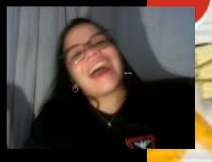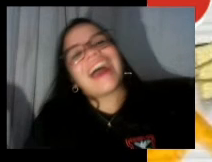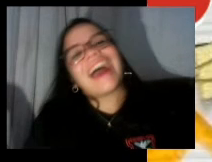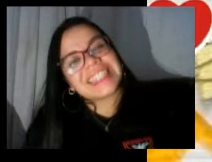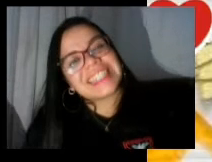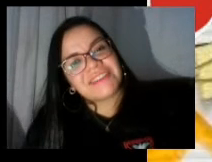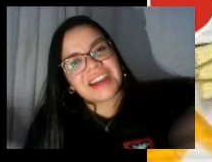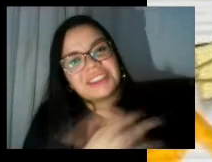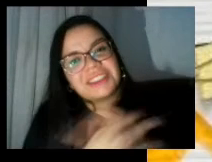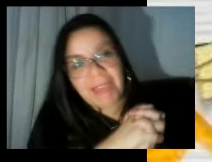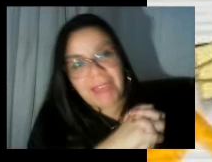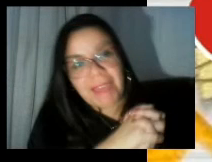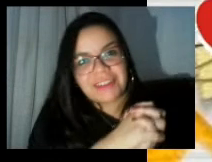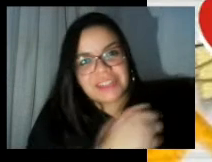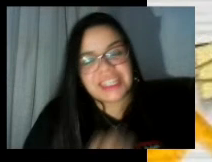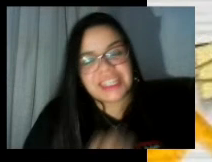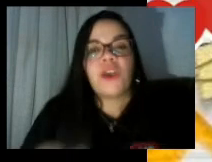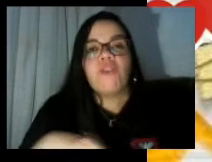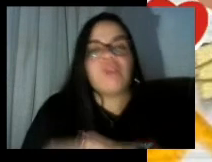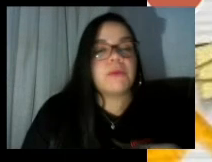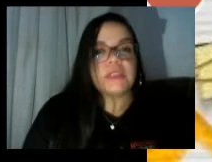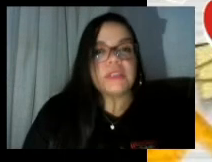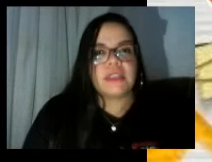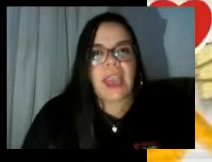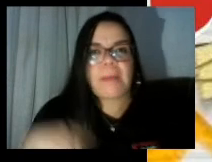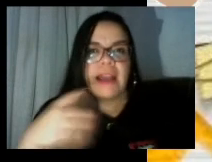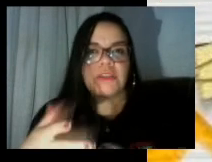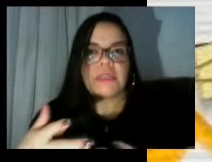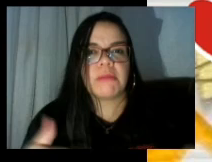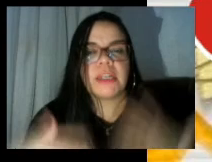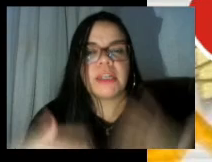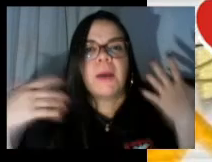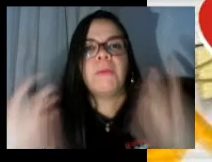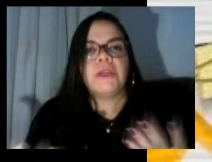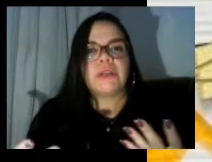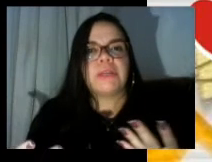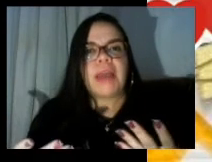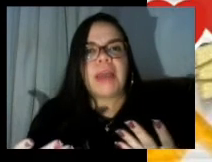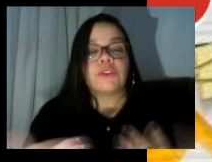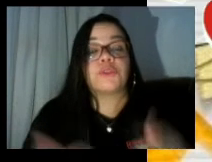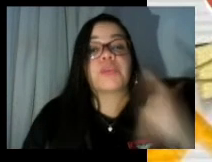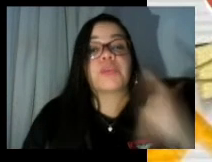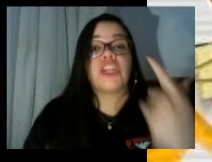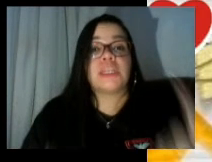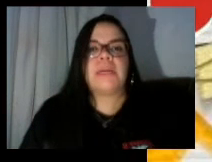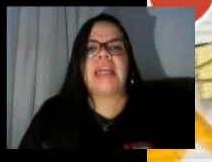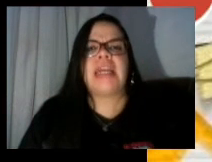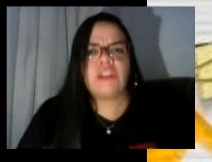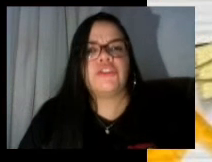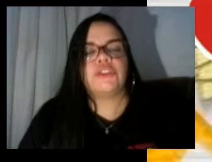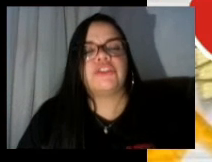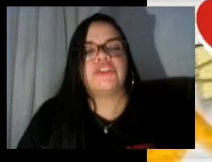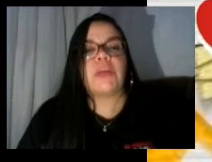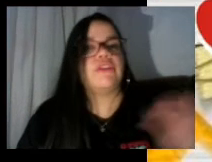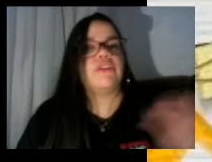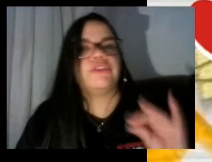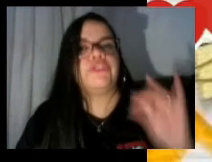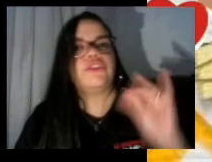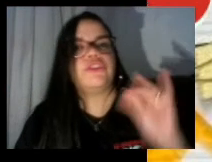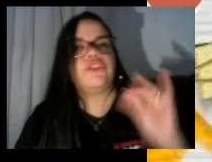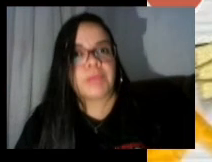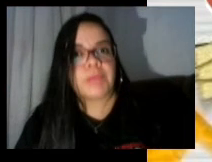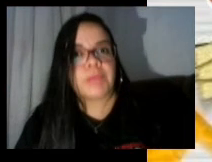Olá, segundo ano, tudo bem com vocês? Vamos iniciar mais uma semana muito animados? E nossa primeira aula de hoje é uma aula